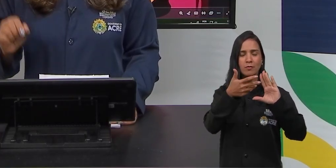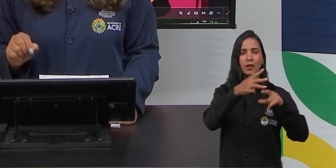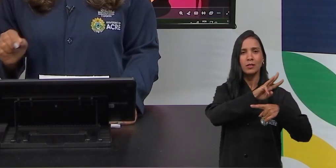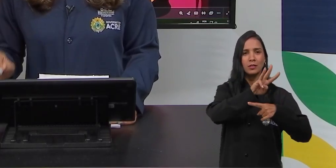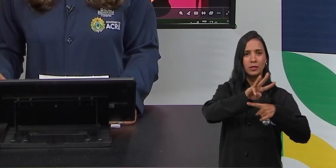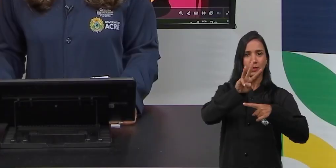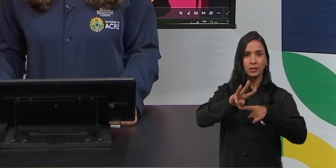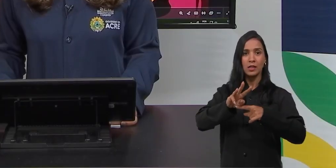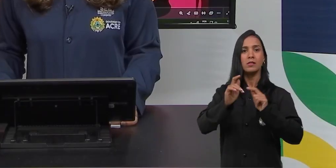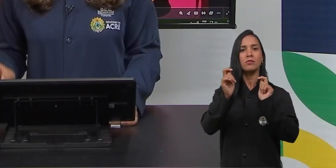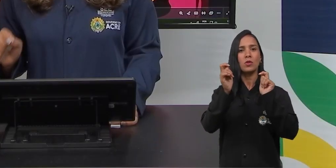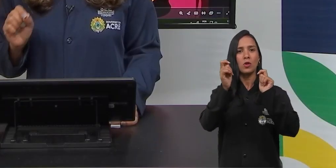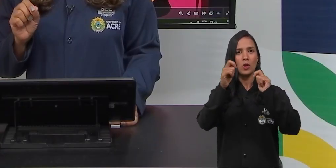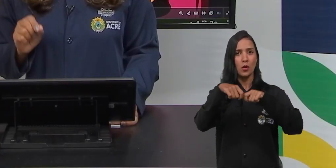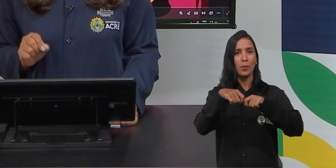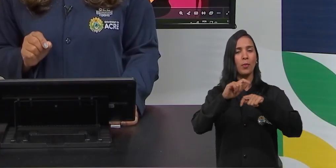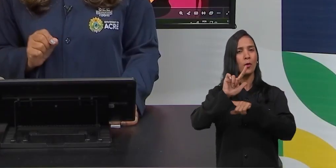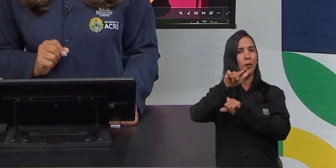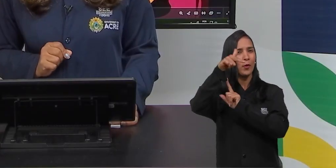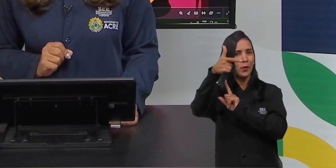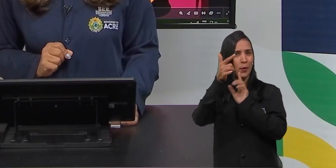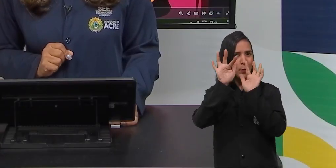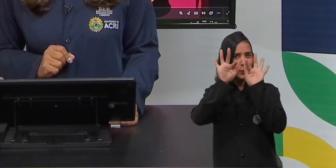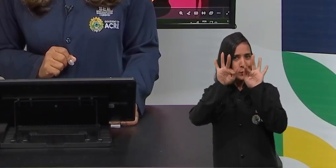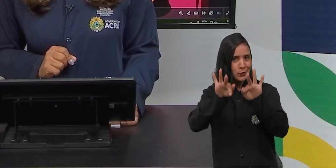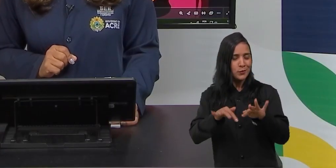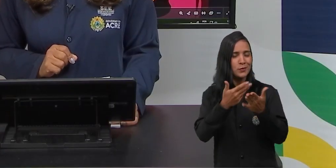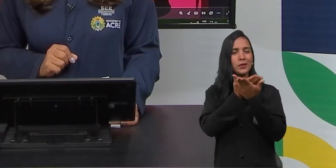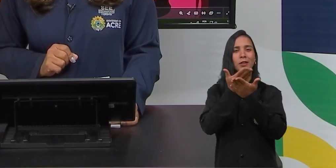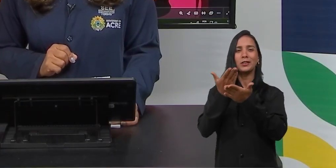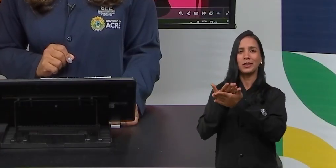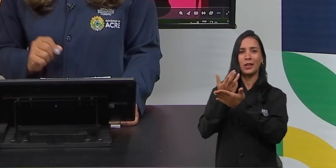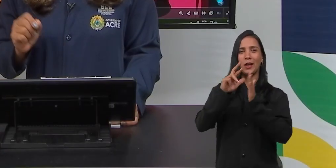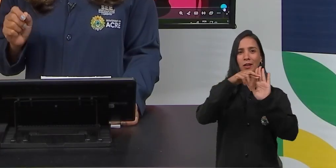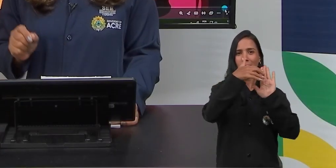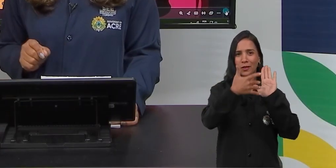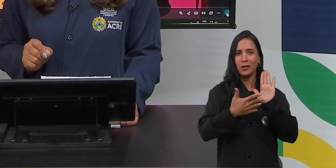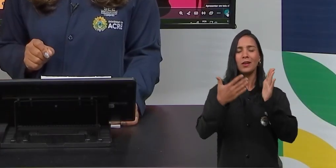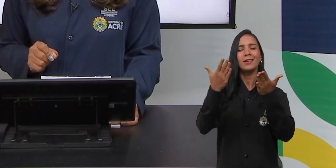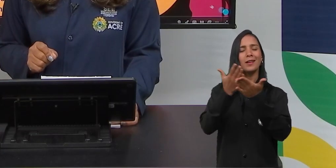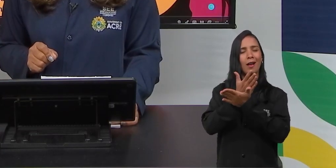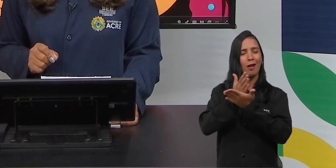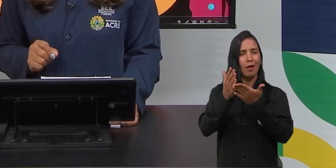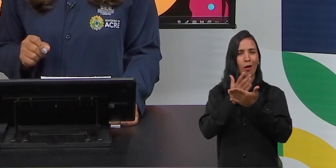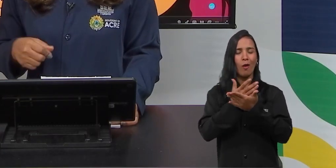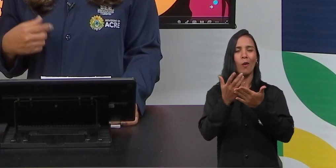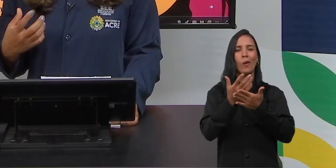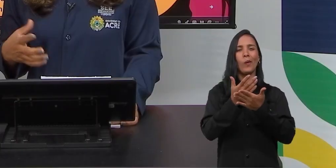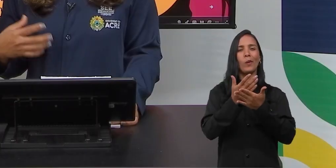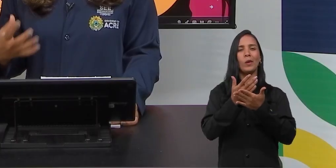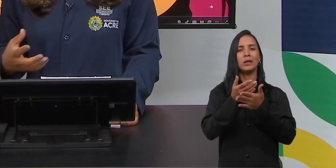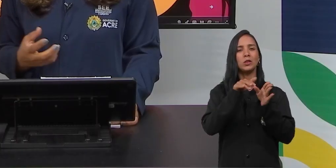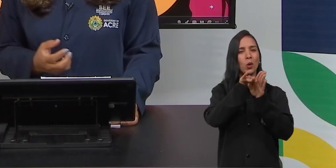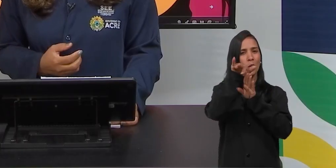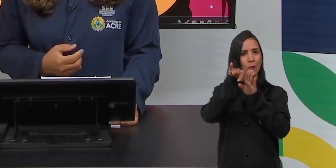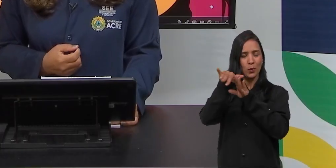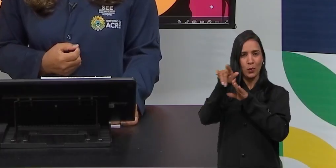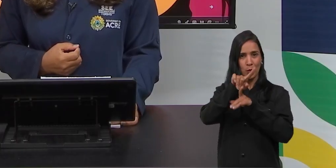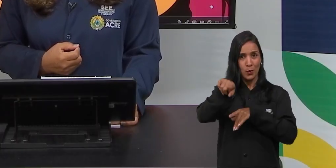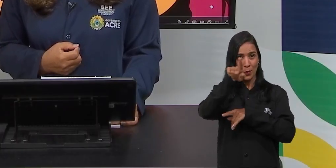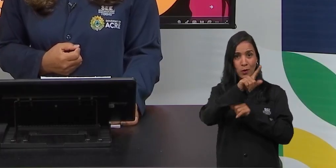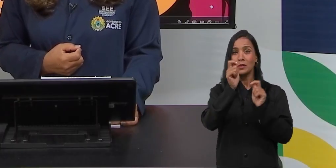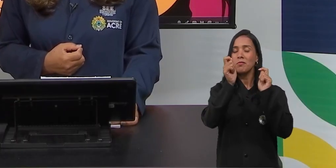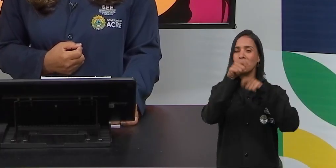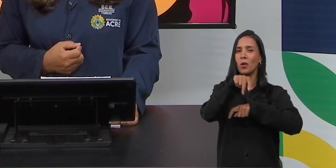sites, a gente vai deixar no finalzinho aí da nossa aula, na sua tela, as referências de outros sites que você